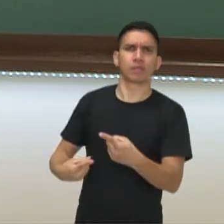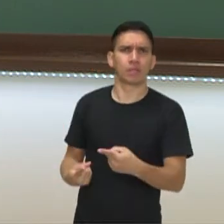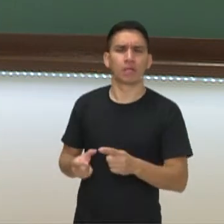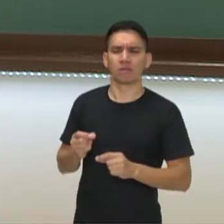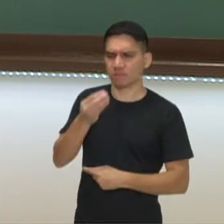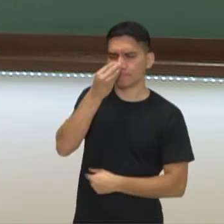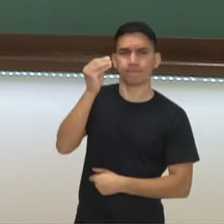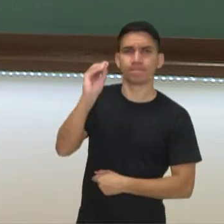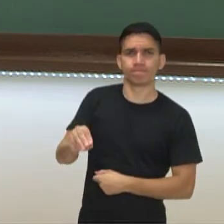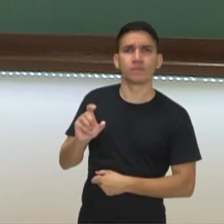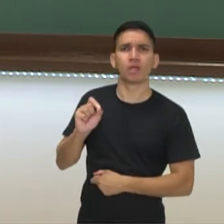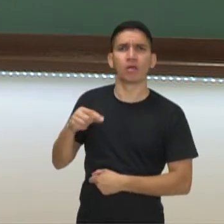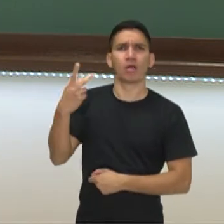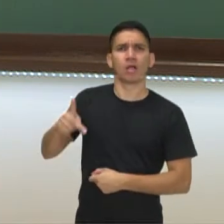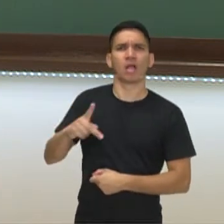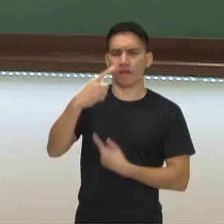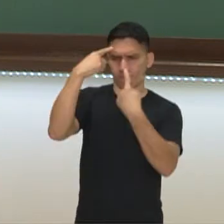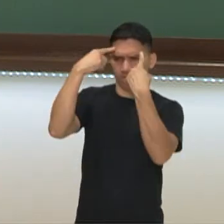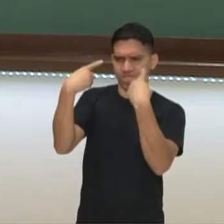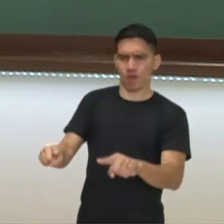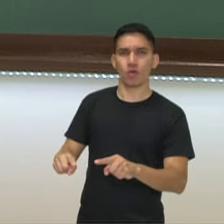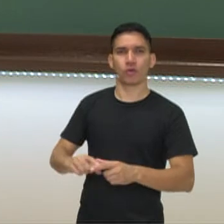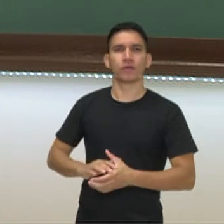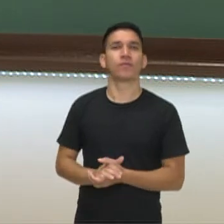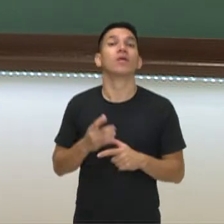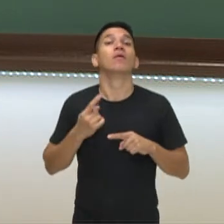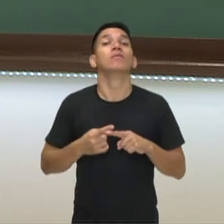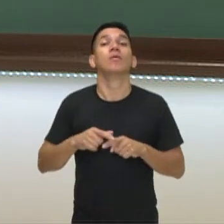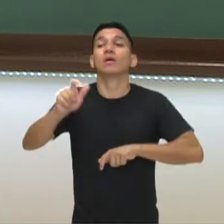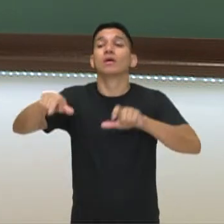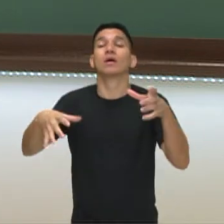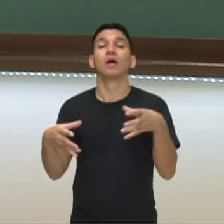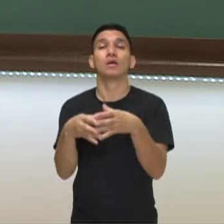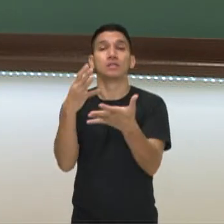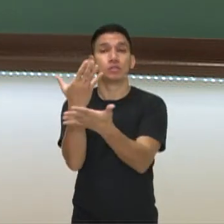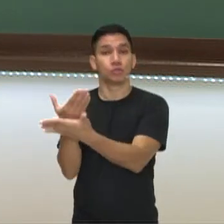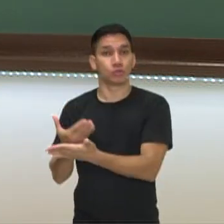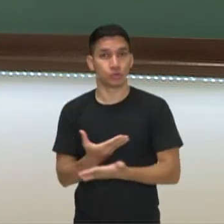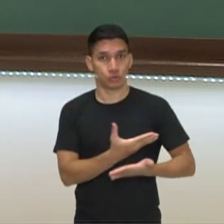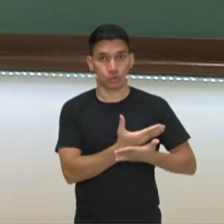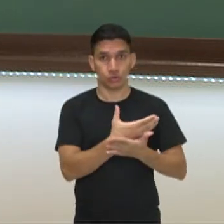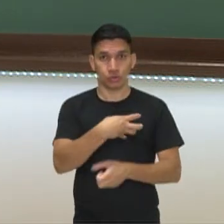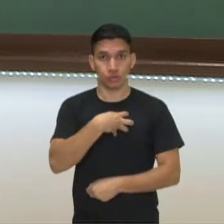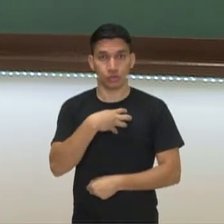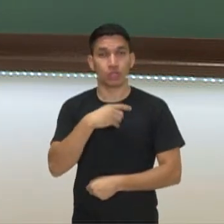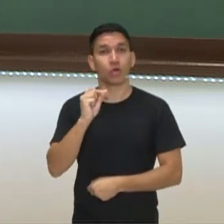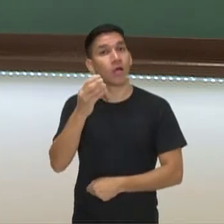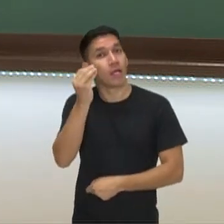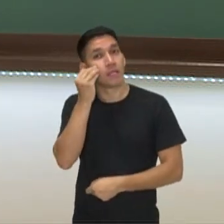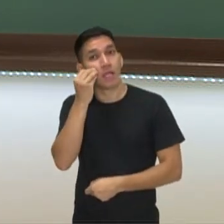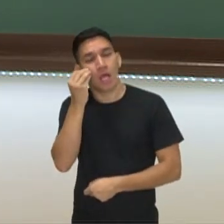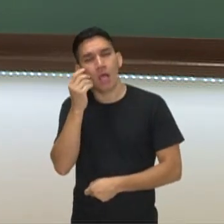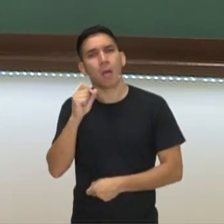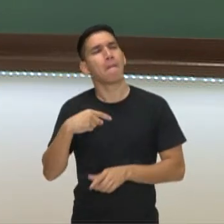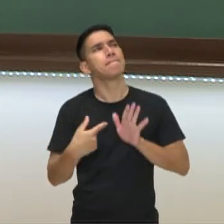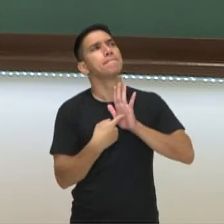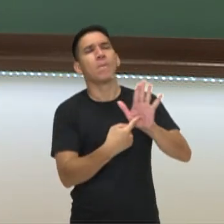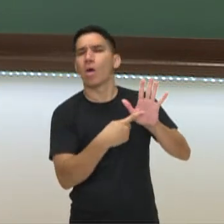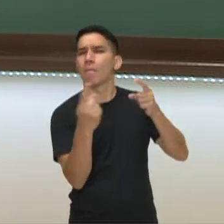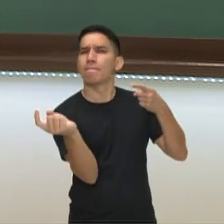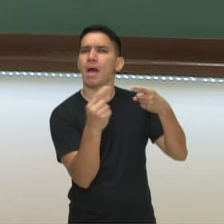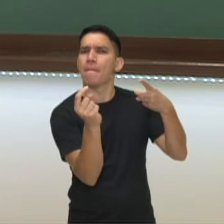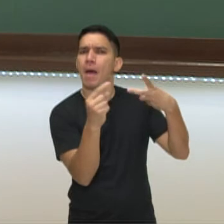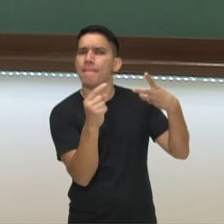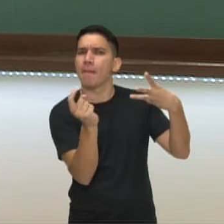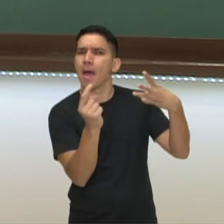tratado muito, aí, taxado muito com violência, porque os estudantes, de certa forma, eles, né, tentavam apontar, né,